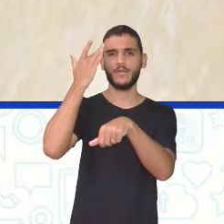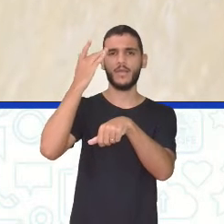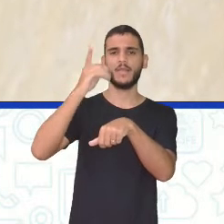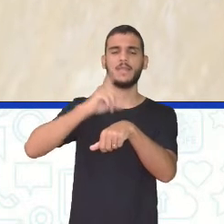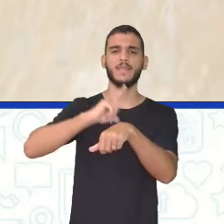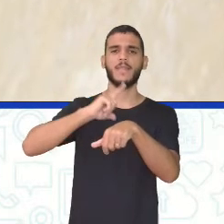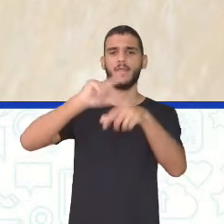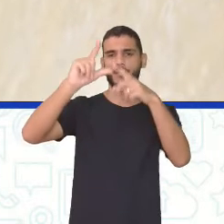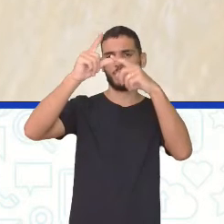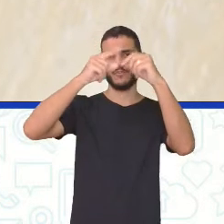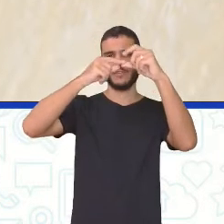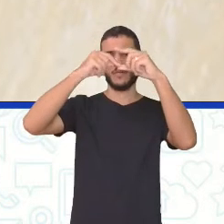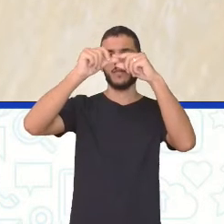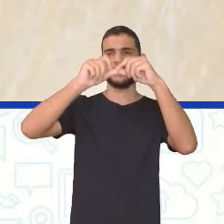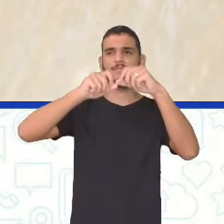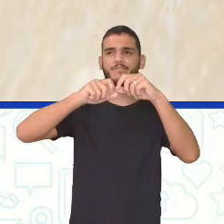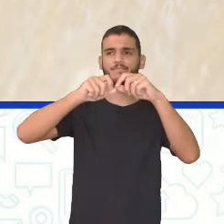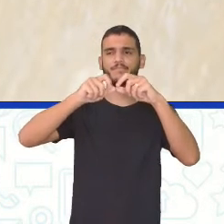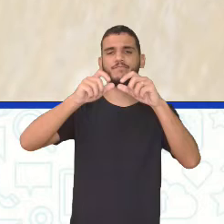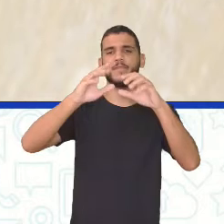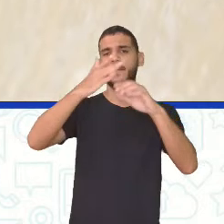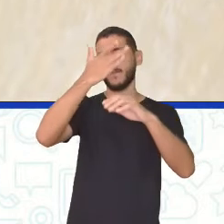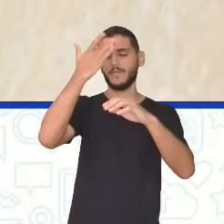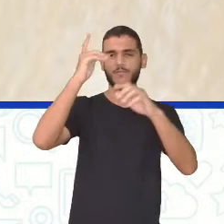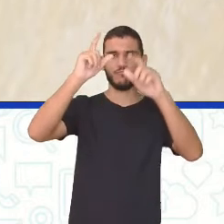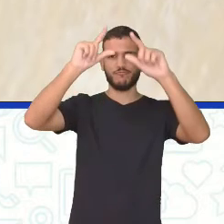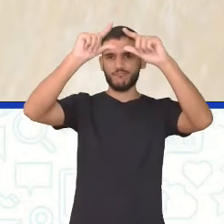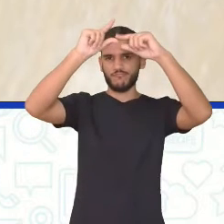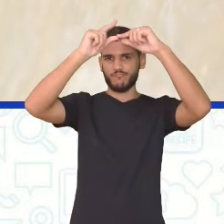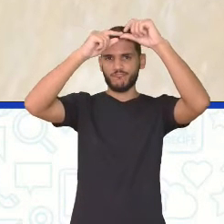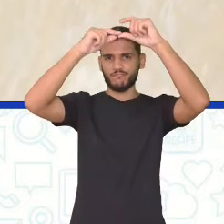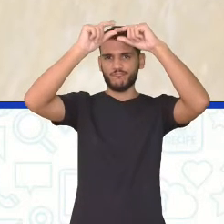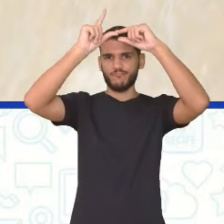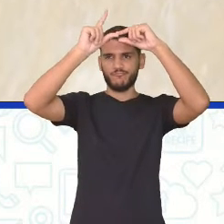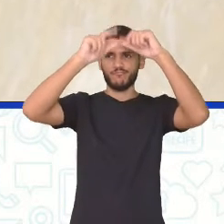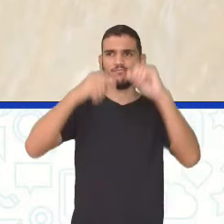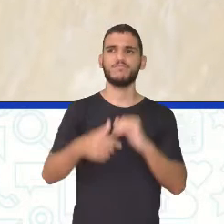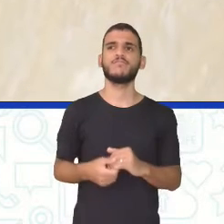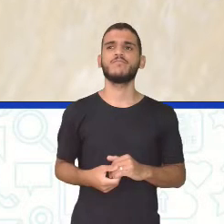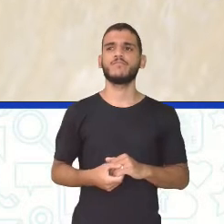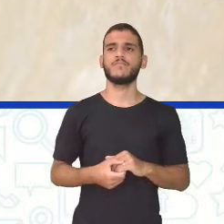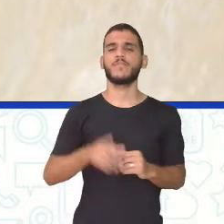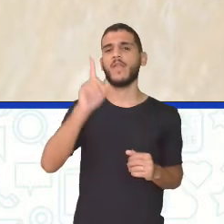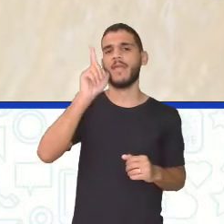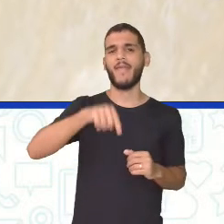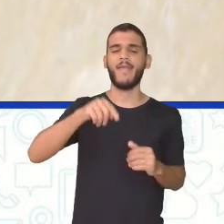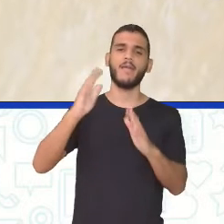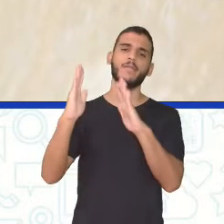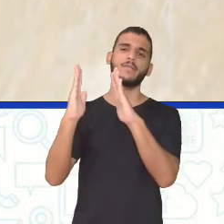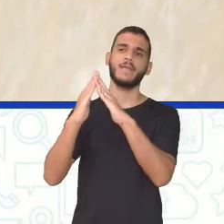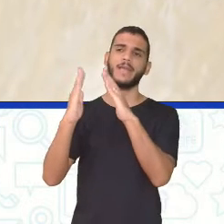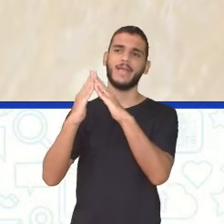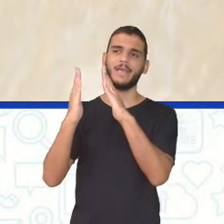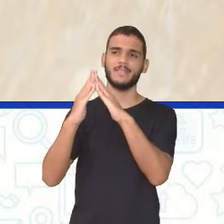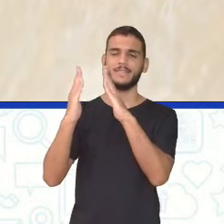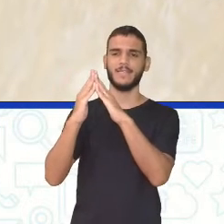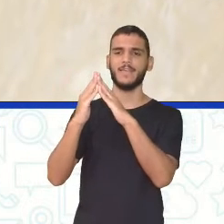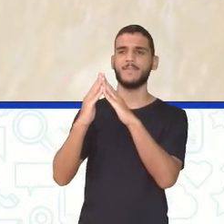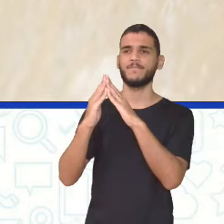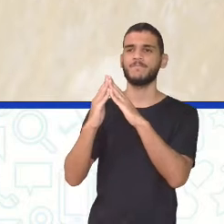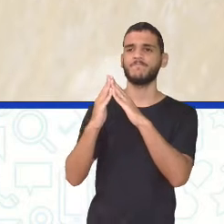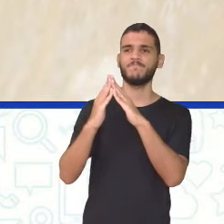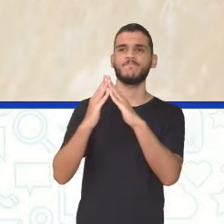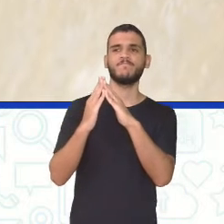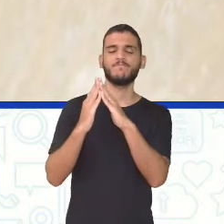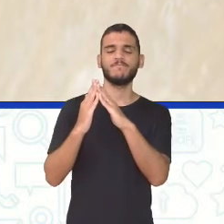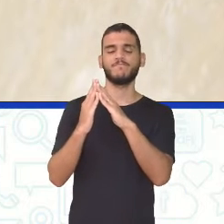aí a essa questão do desenvolvimento. Você tem uma casa, né, eu pensei que era uma seta em algum momento, mas é uma casa, né, você tem uma, para